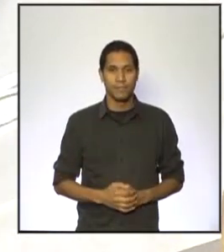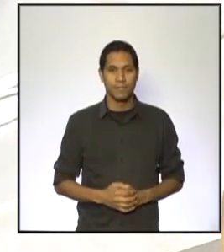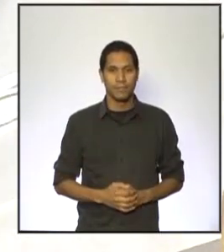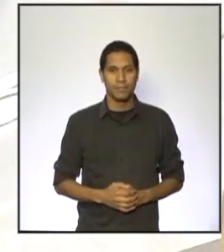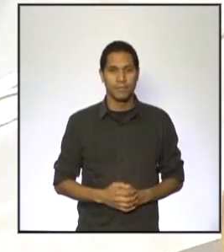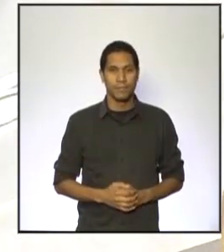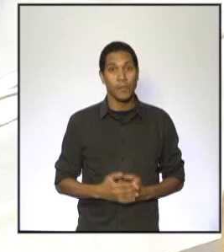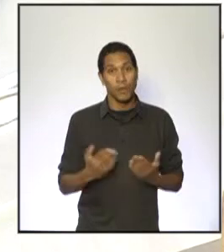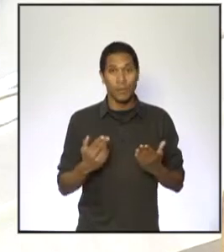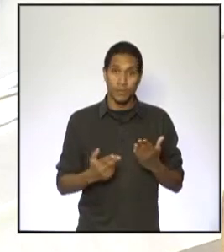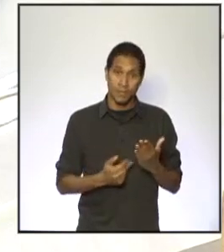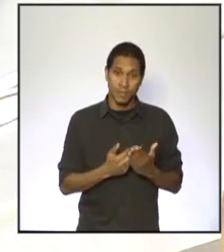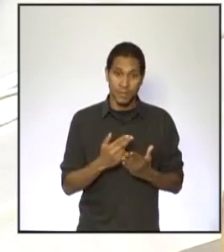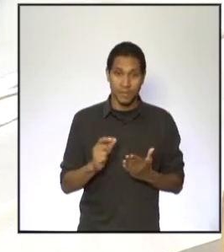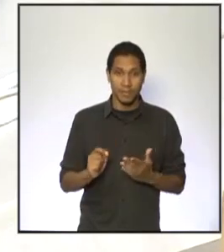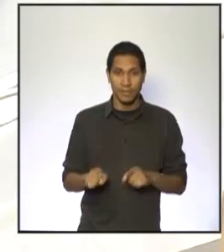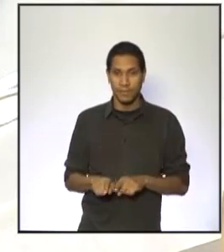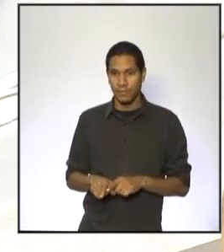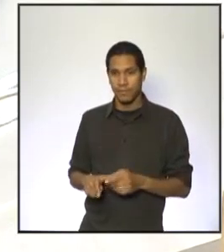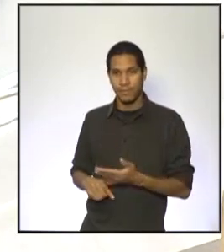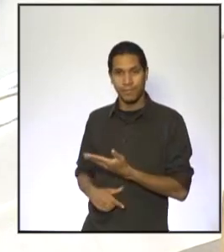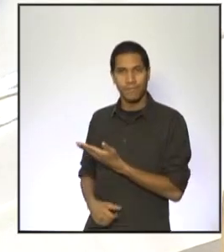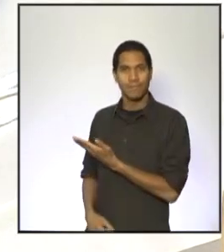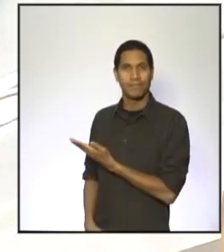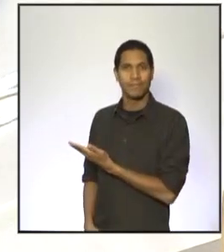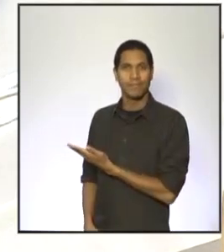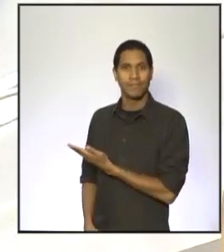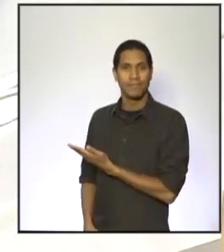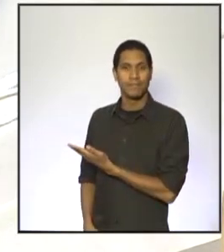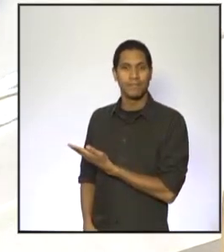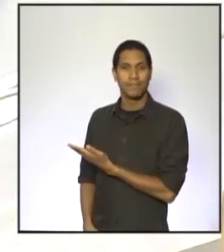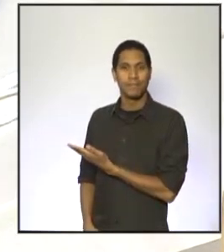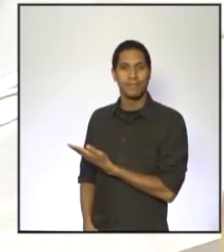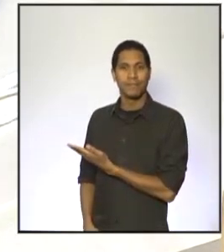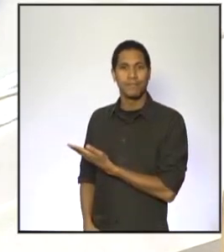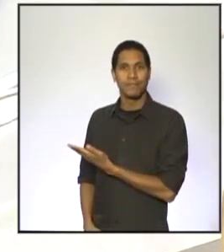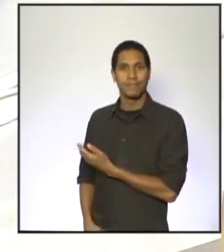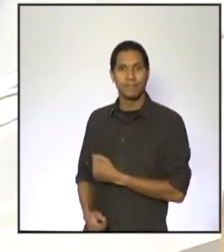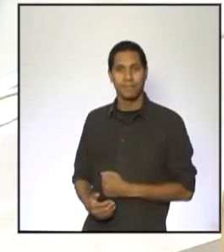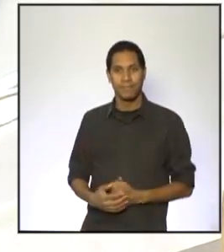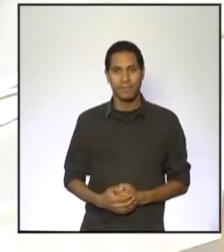Então, eu estou fazendo a minha mão, meio que a olho aqui.